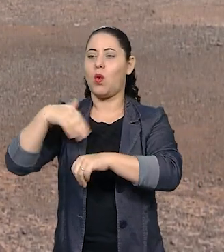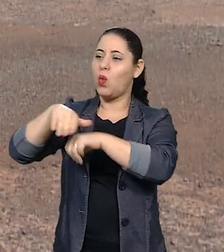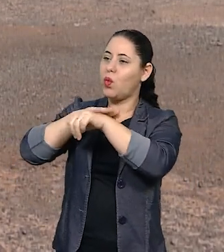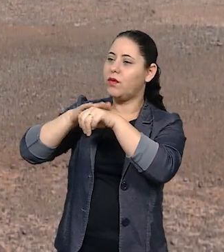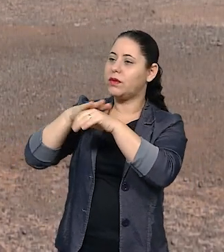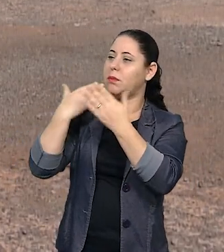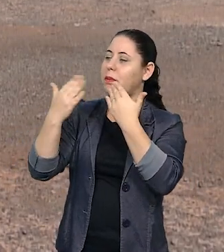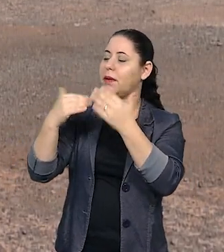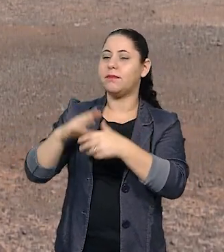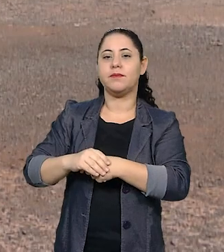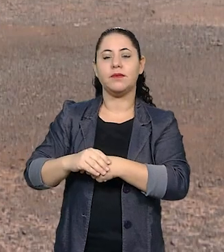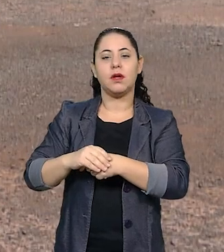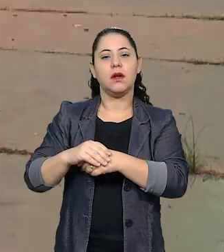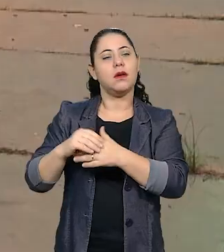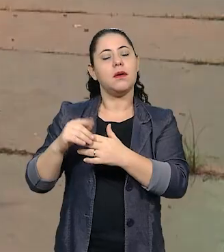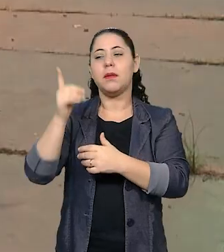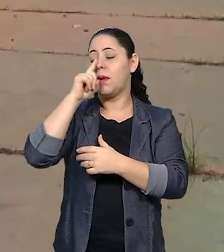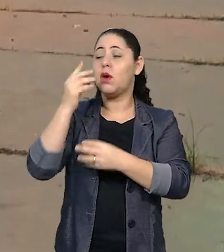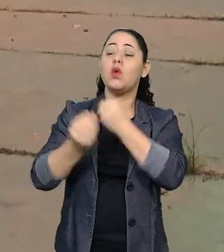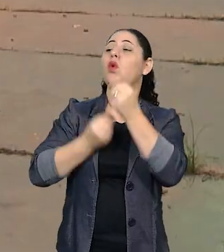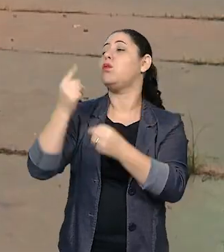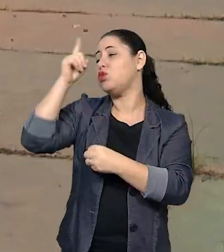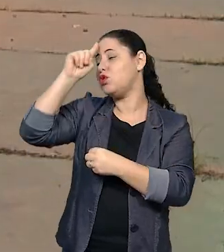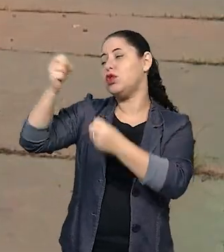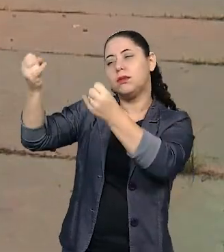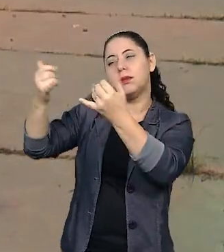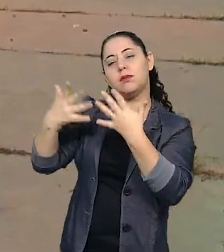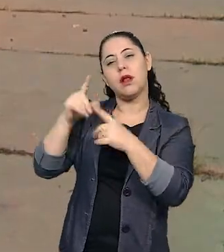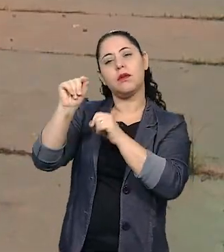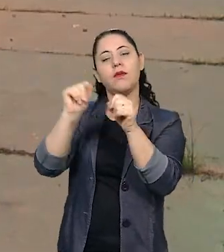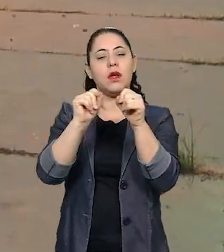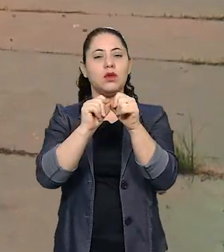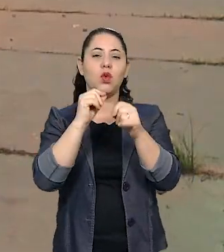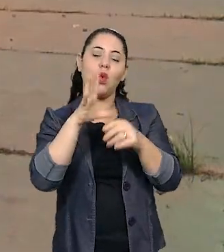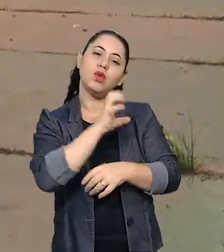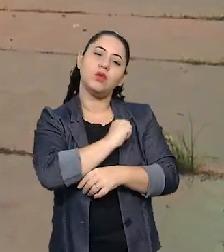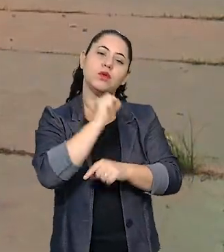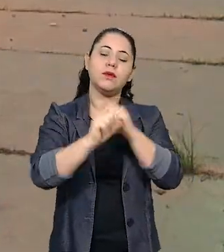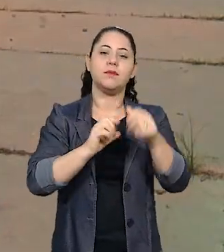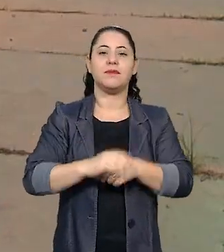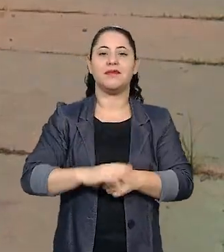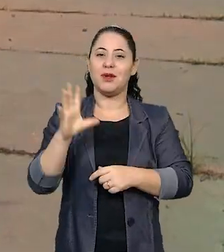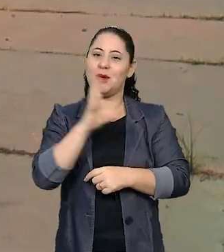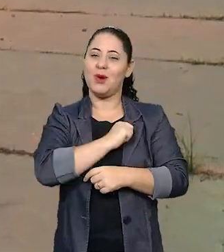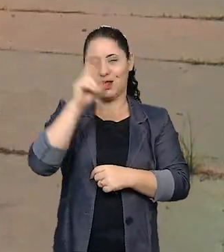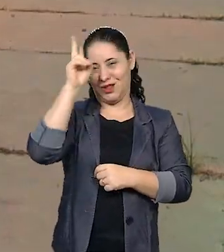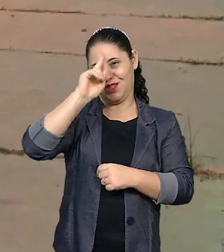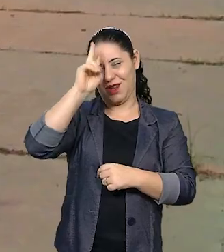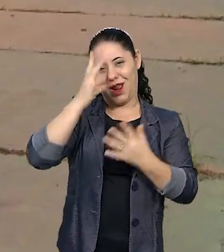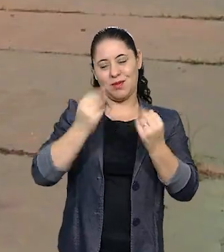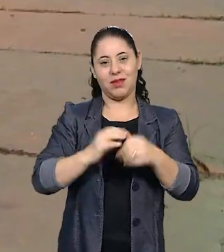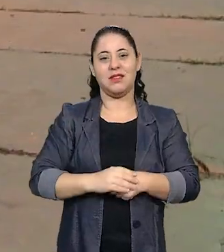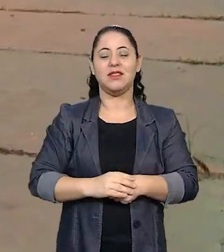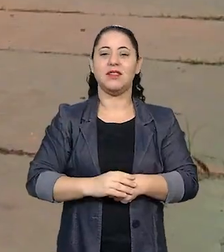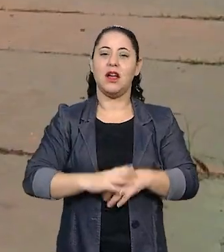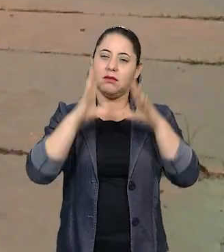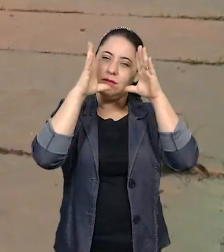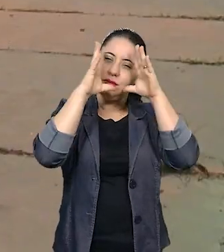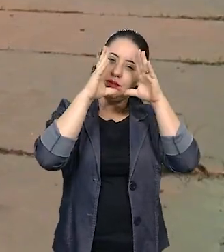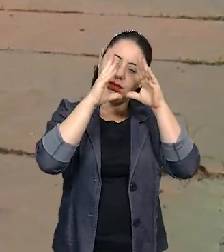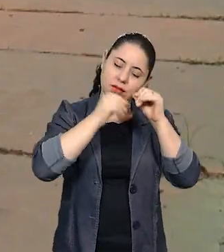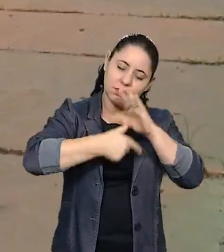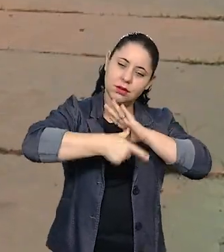Aí, quando eu estou terminando o dia, aí eu imprimo um desenho, é a hora minha dela. Eu vou brincar, vou conversar com ela. No caminho eu vou conversando.